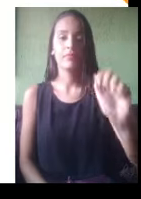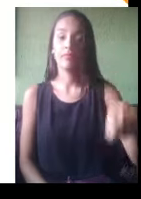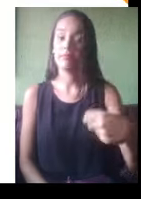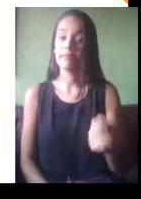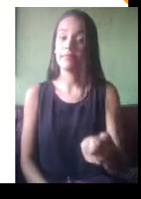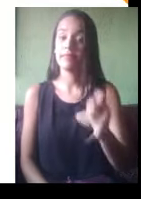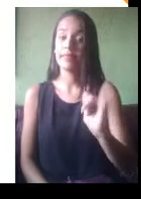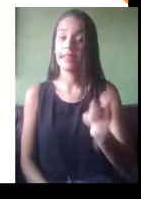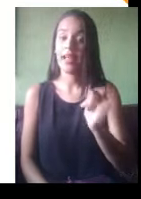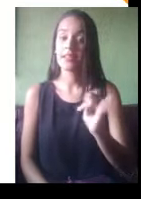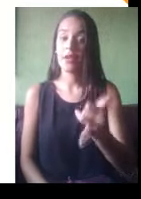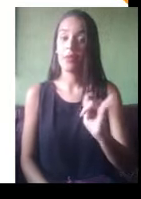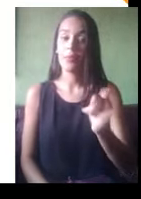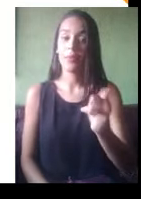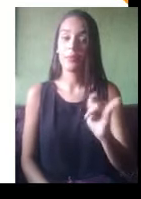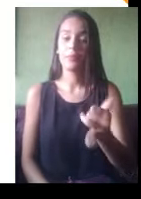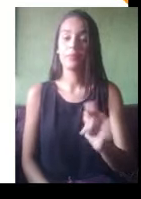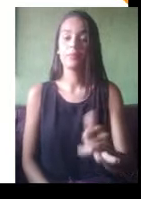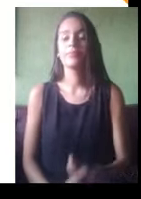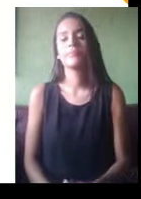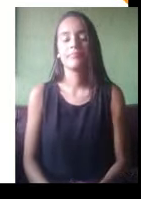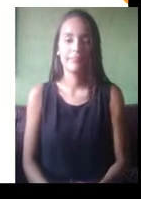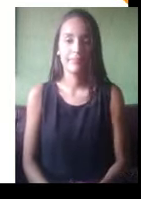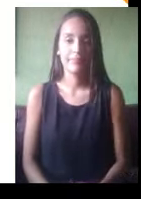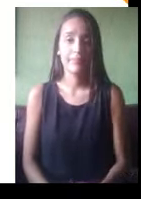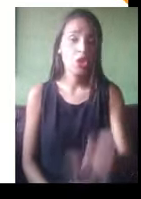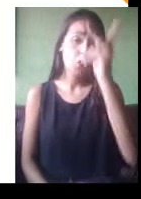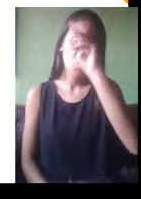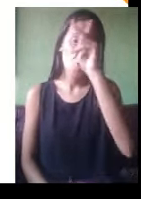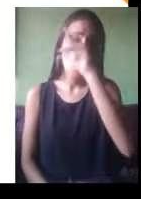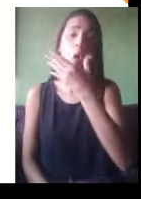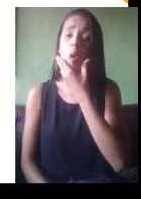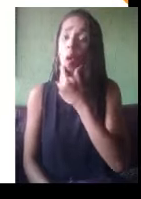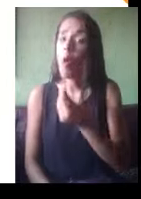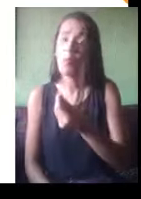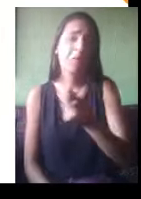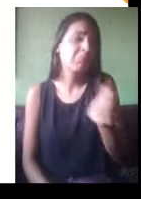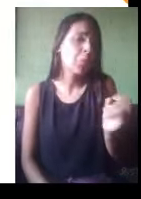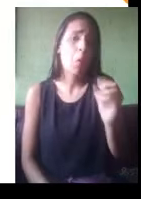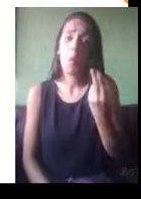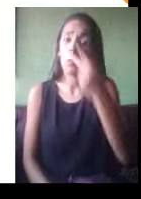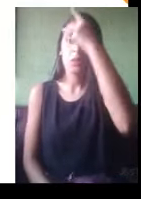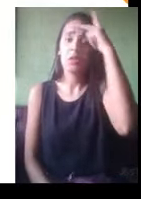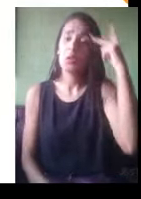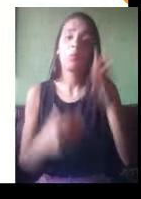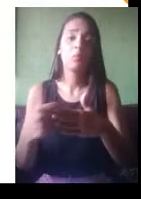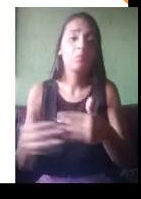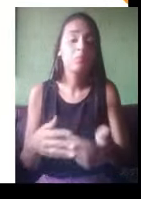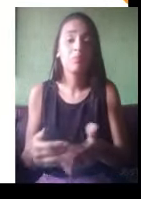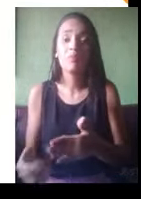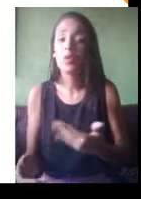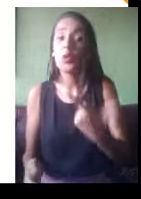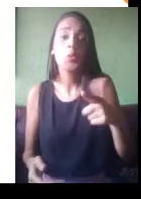história, né, provavelmente de um homem ou de alguém que, por não ter o que